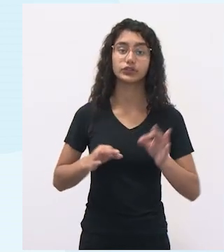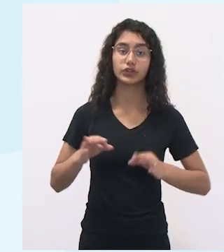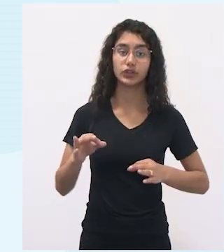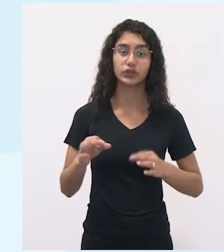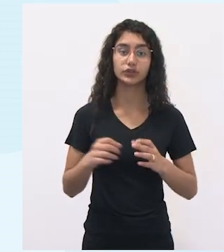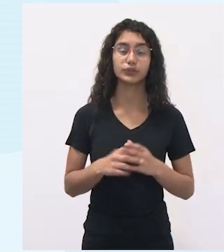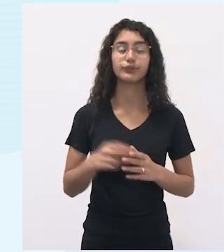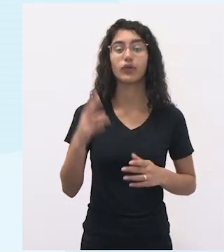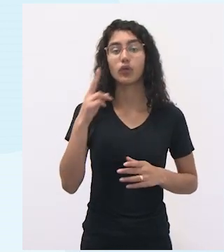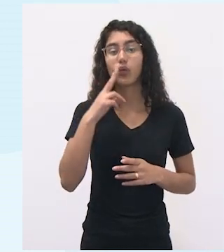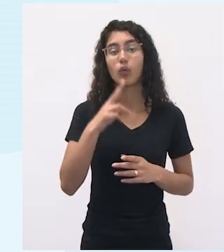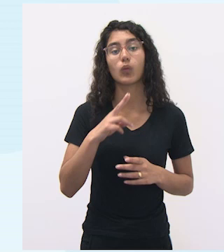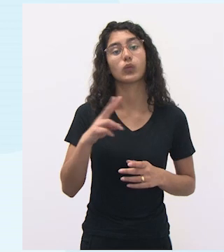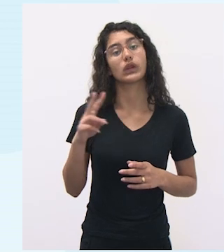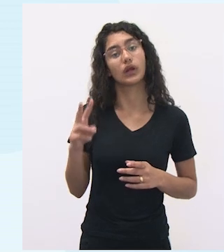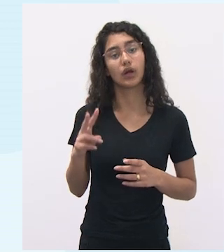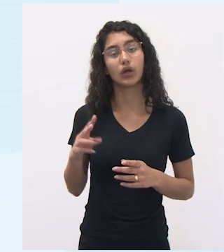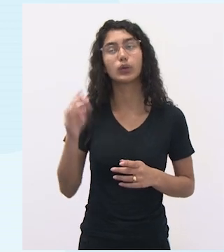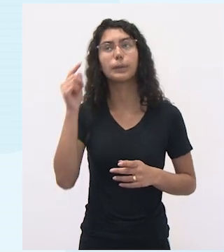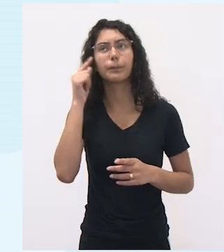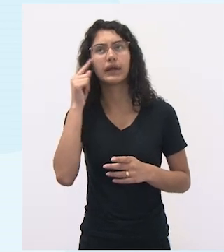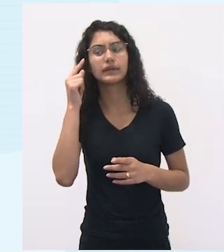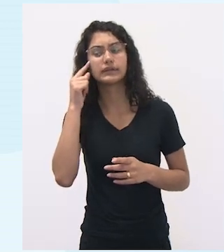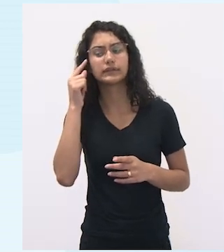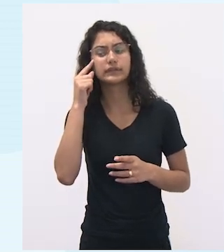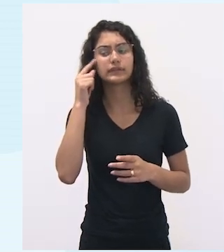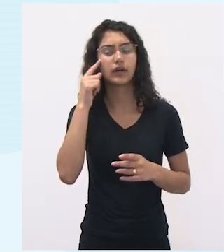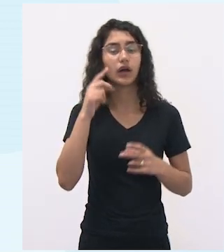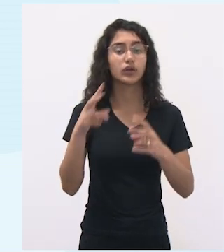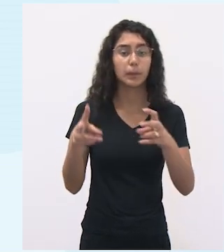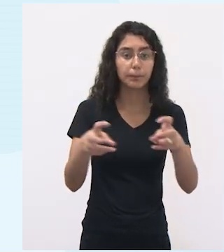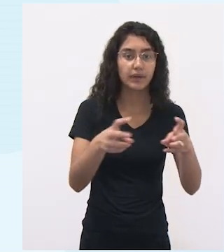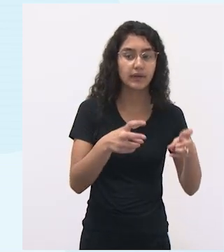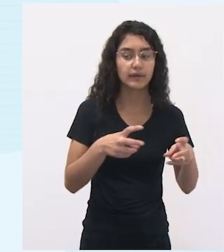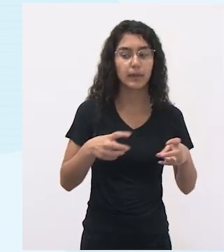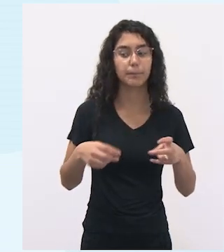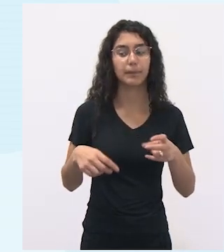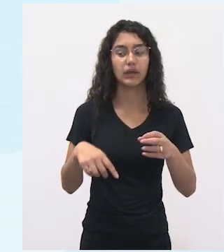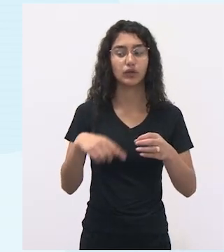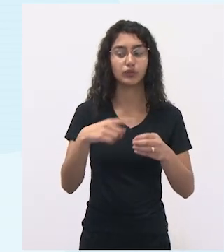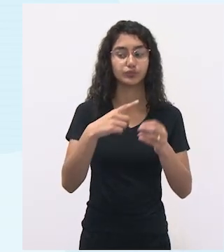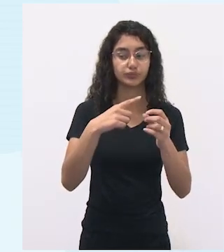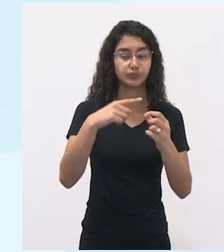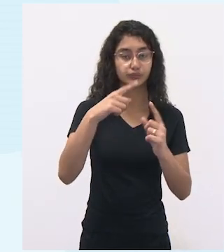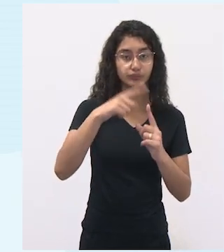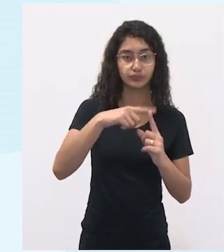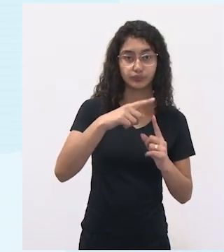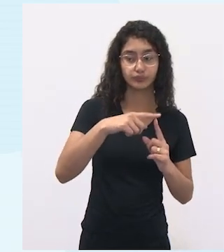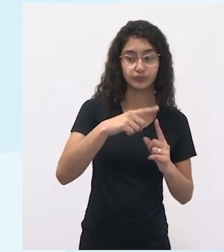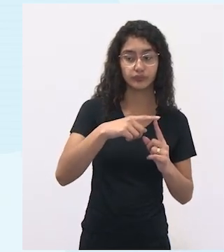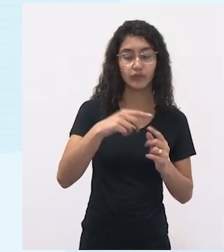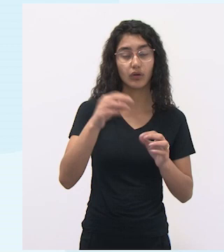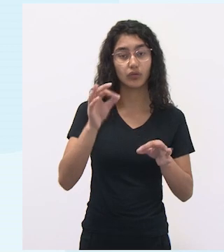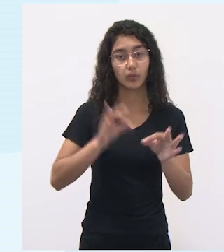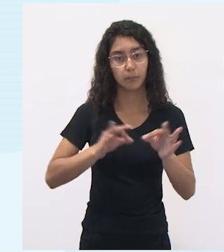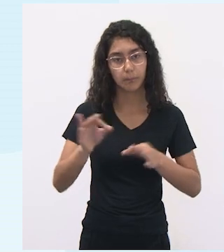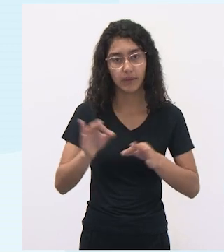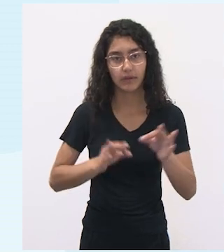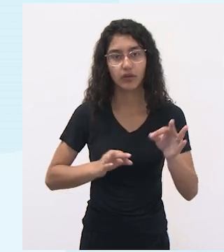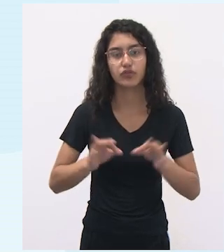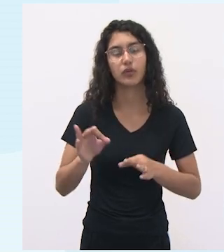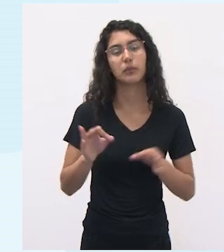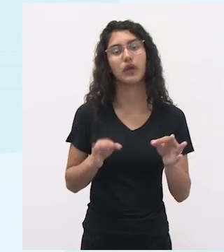para a taxonomia e olhando para tipologias de conteúdo, o nosso planejamento ele tem mais uma